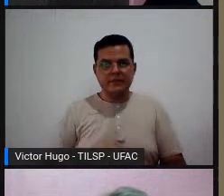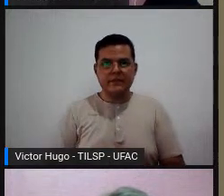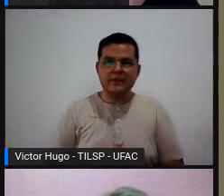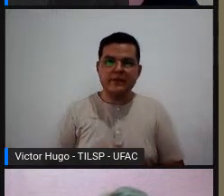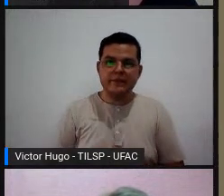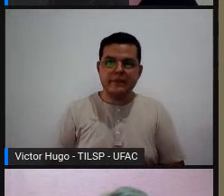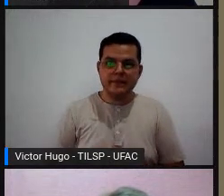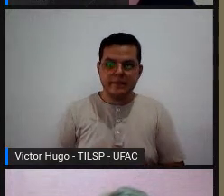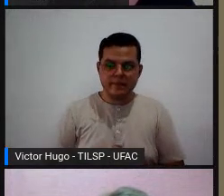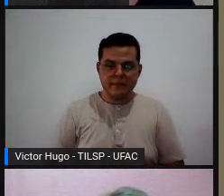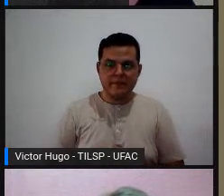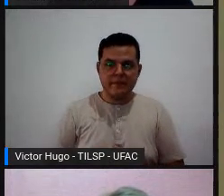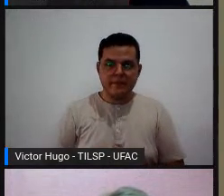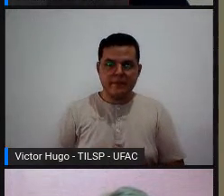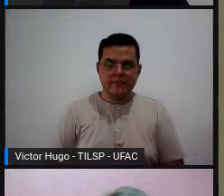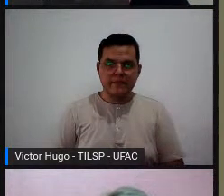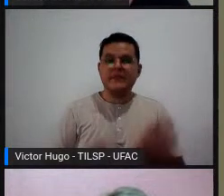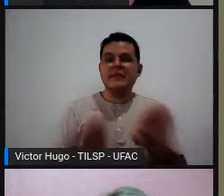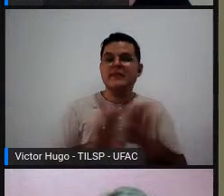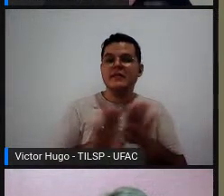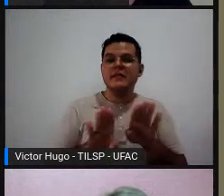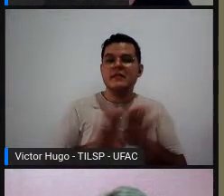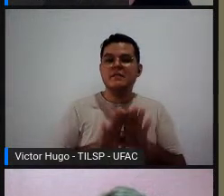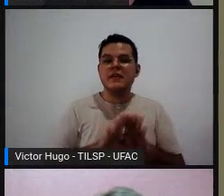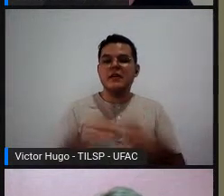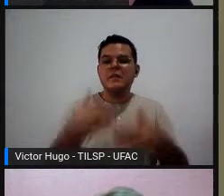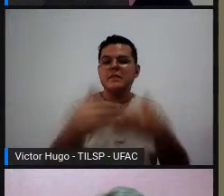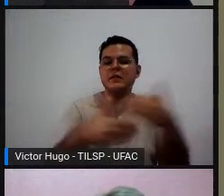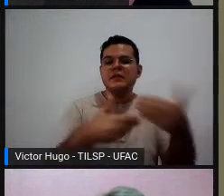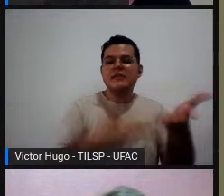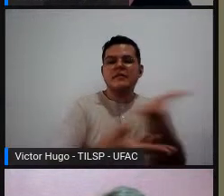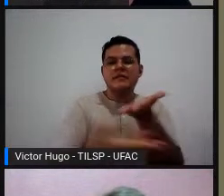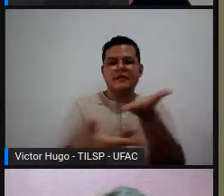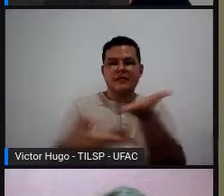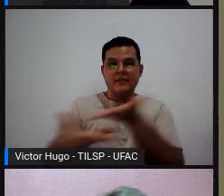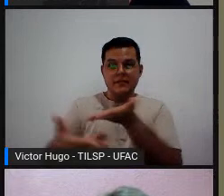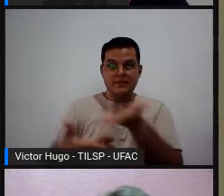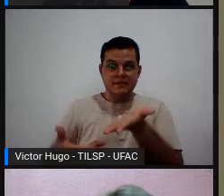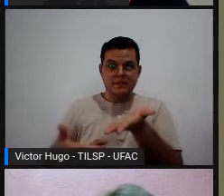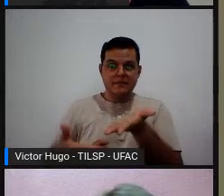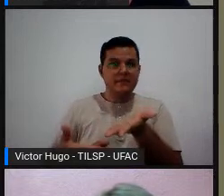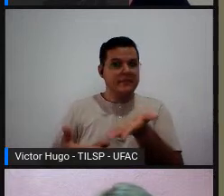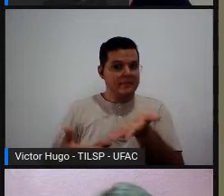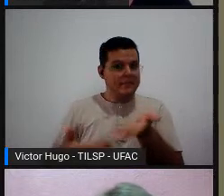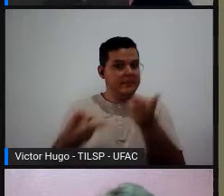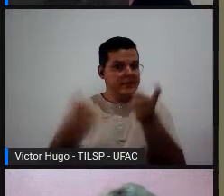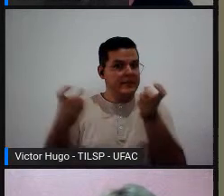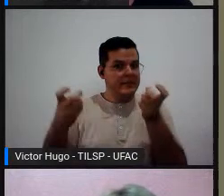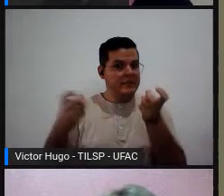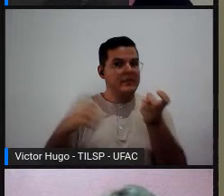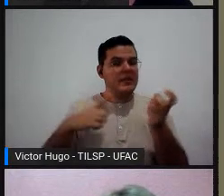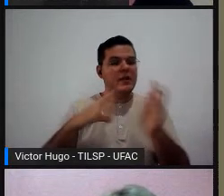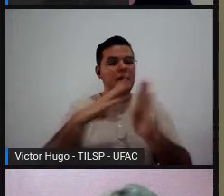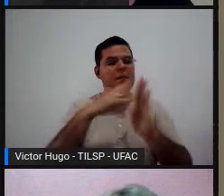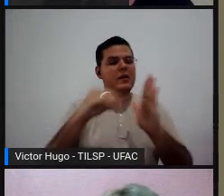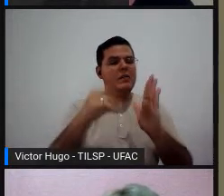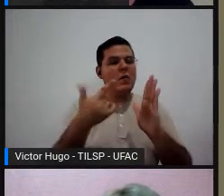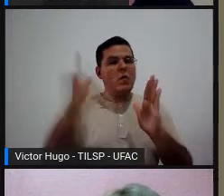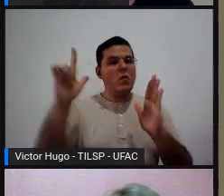Fala-se, portanto, de processo de interação, veja que entra aí um novo paradigma epistemológico.